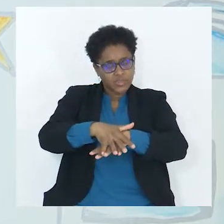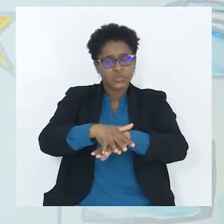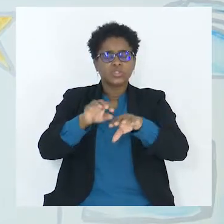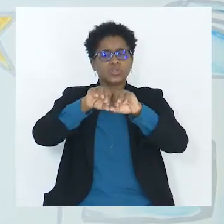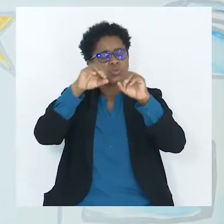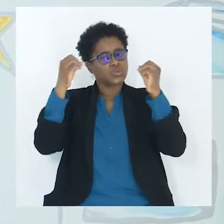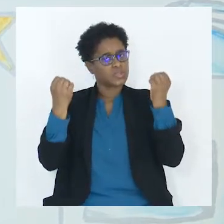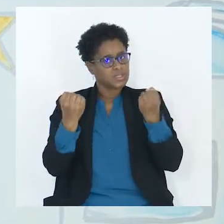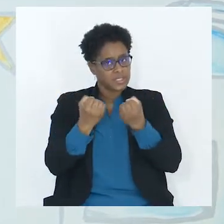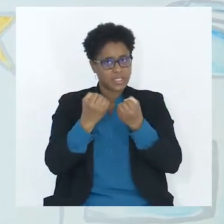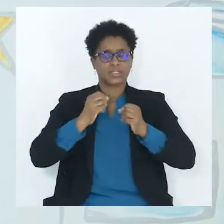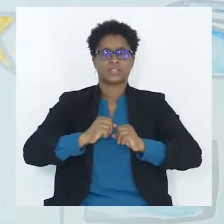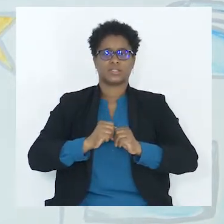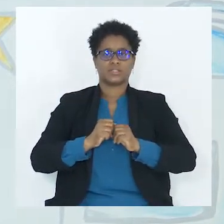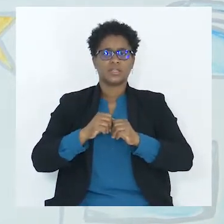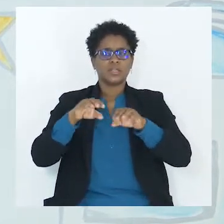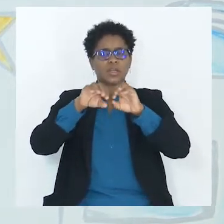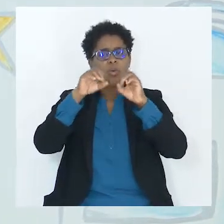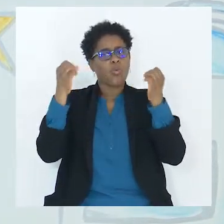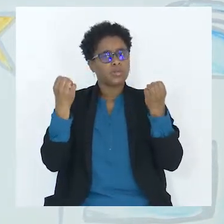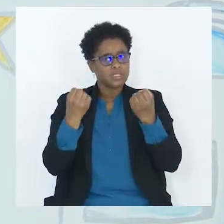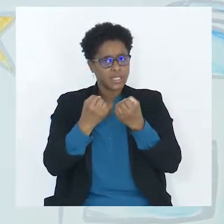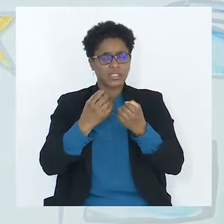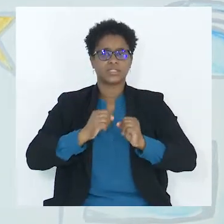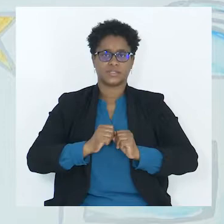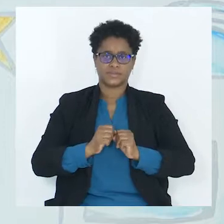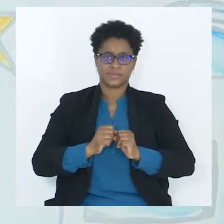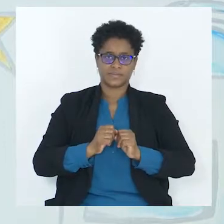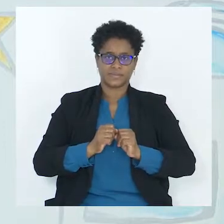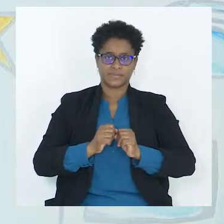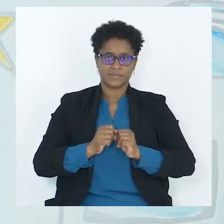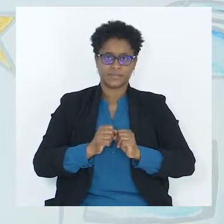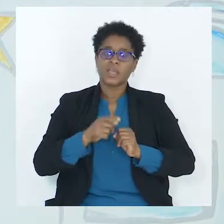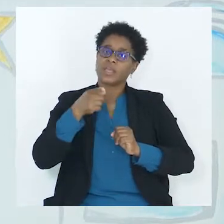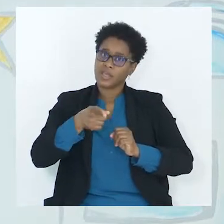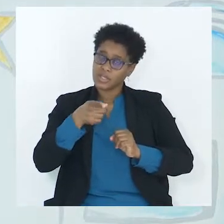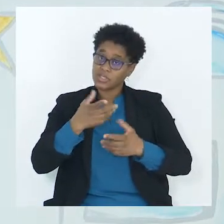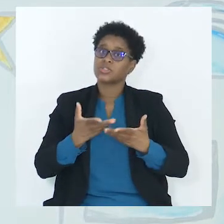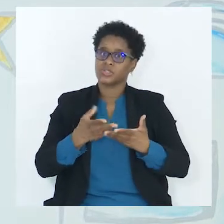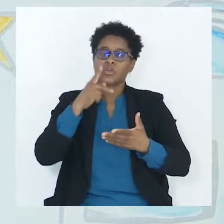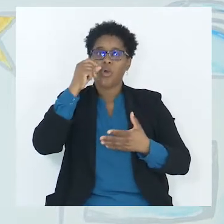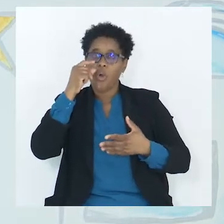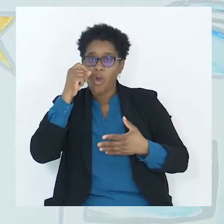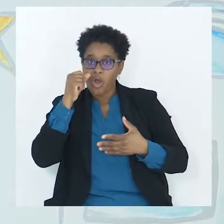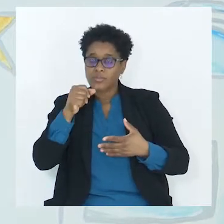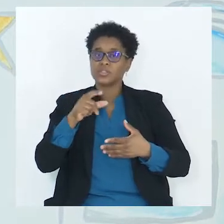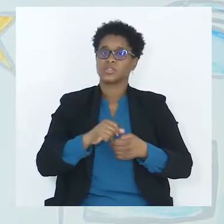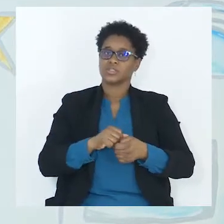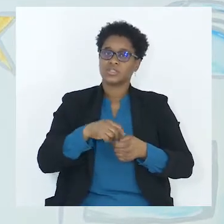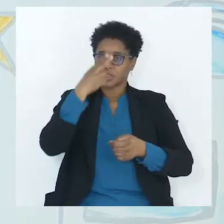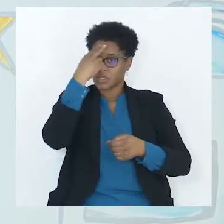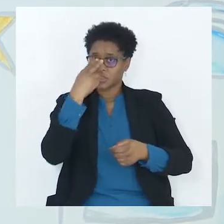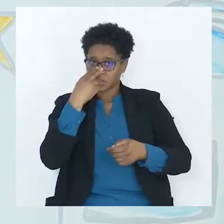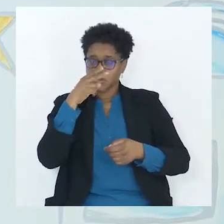congregado na sociedade, na comunidade. É estes homens